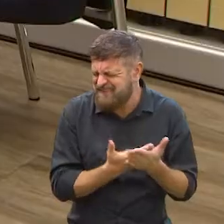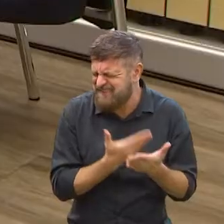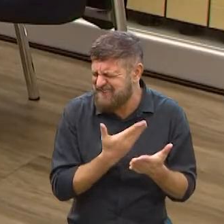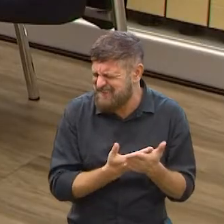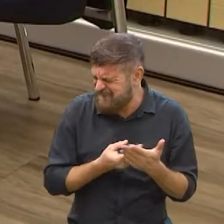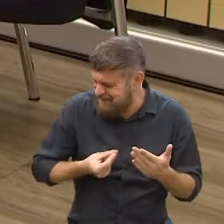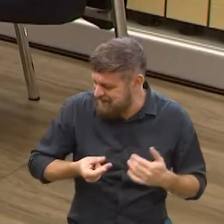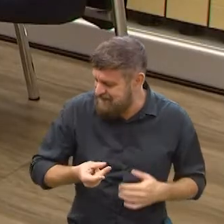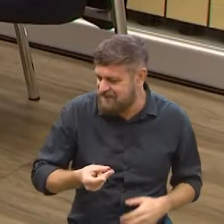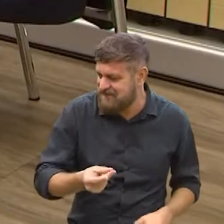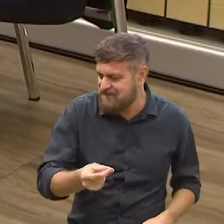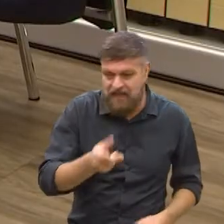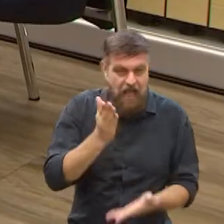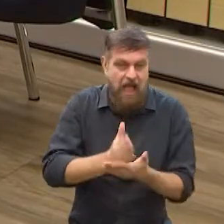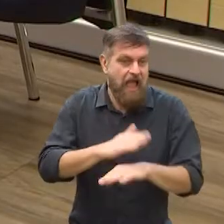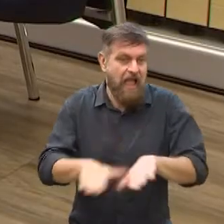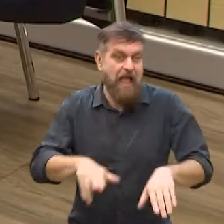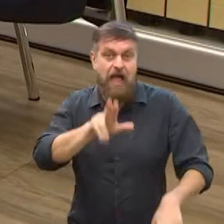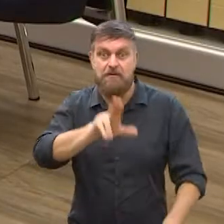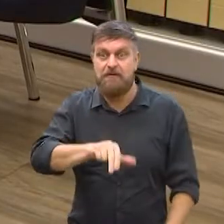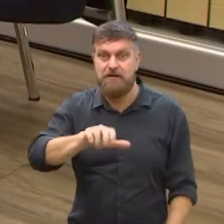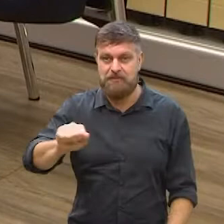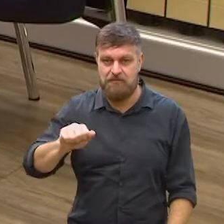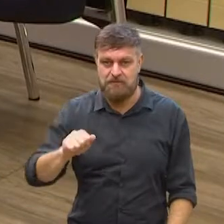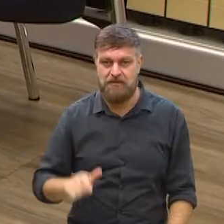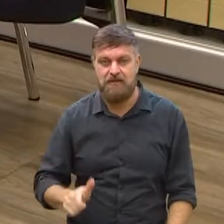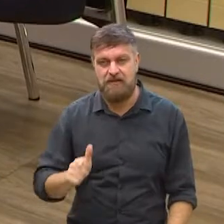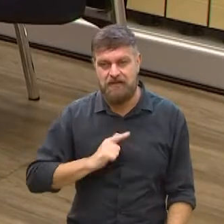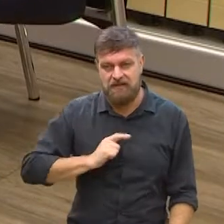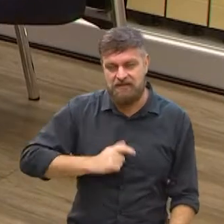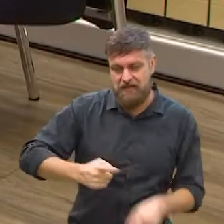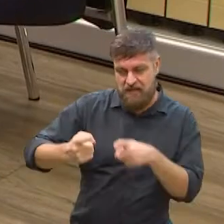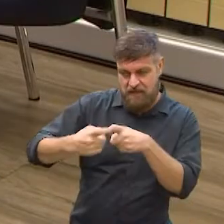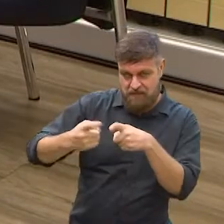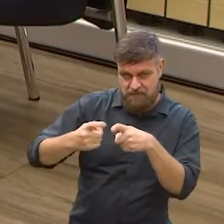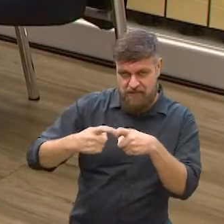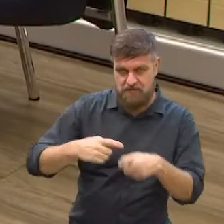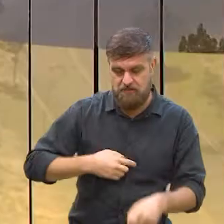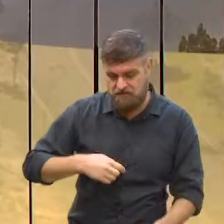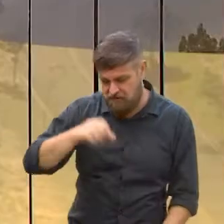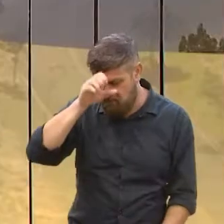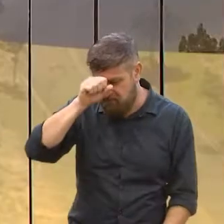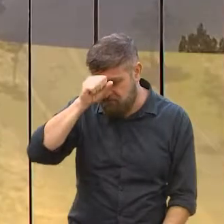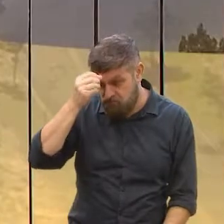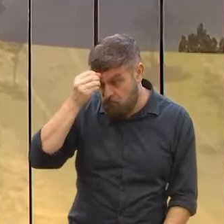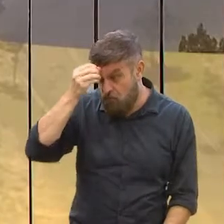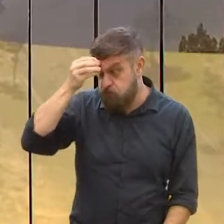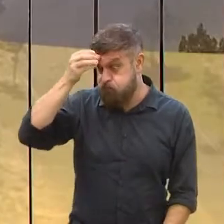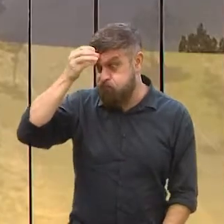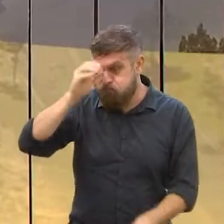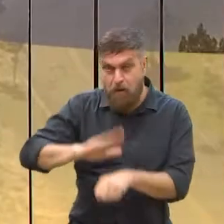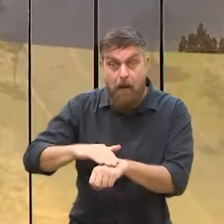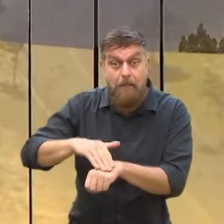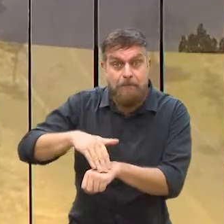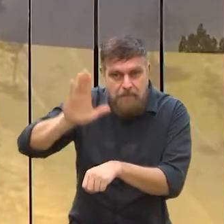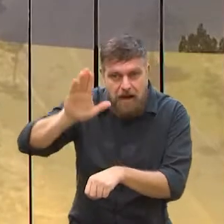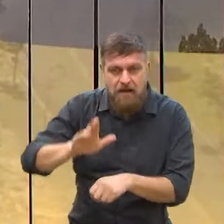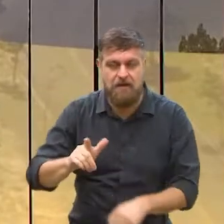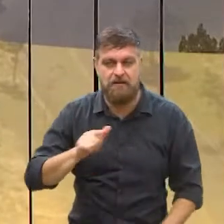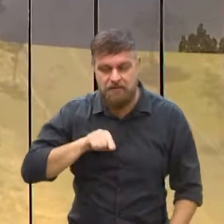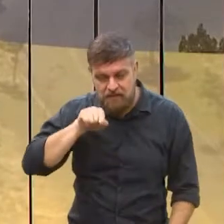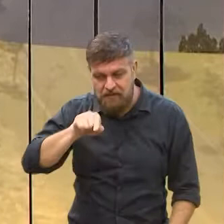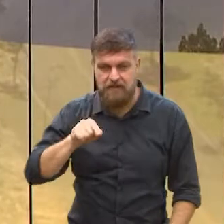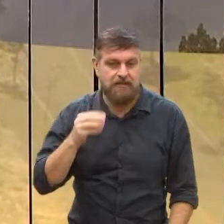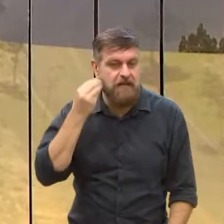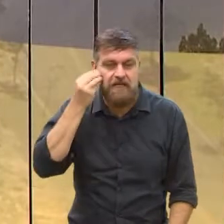bom, né? Então, em todas as então áreas. Tem alguns com uma formação maior ou uma experiência maior. E a experiência